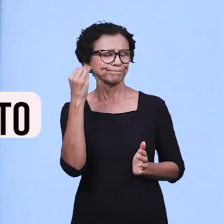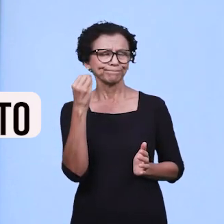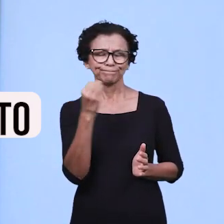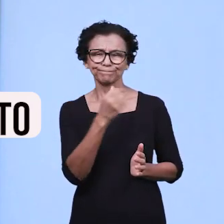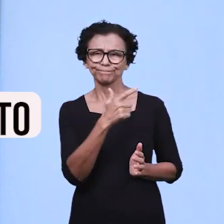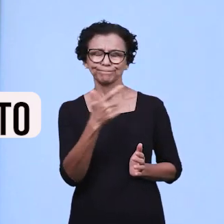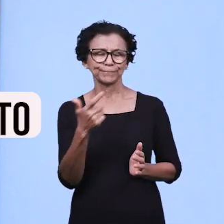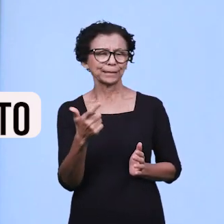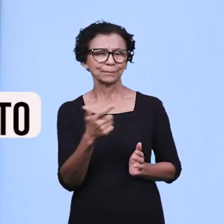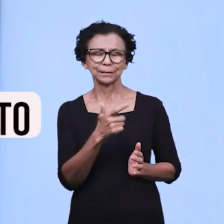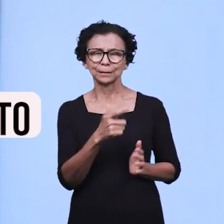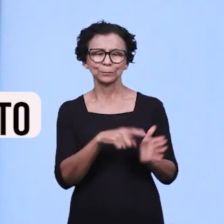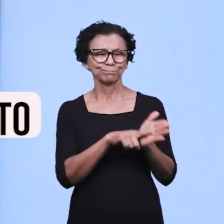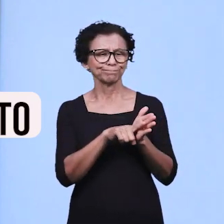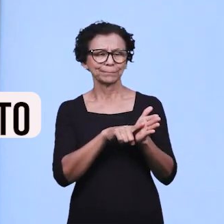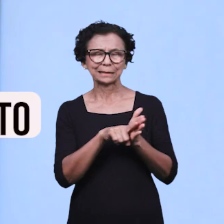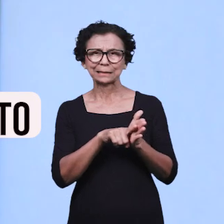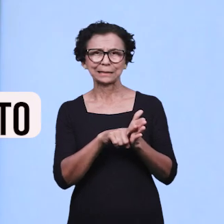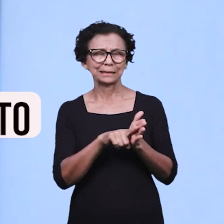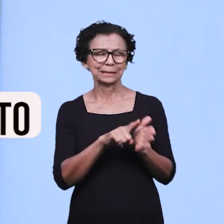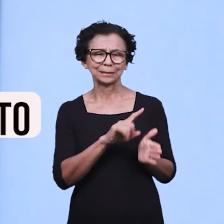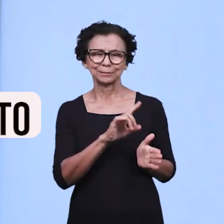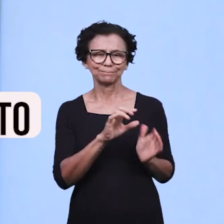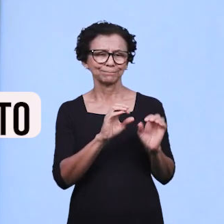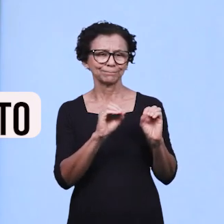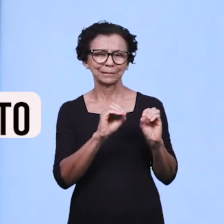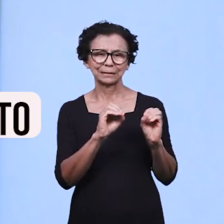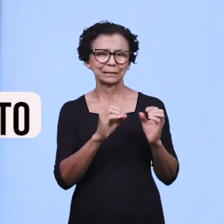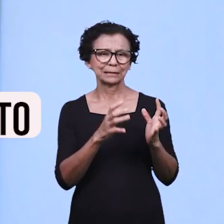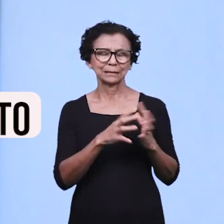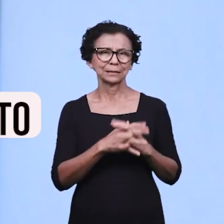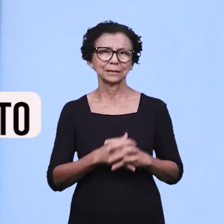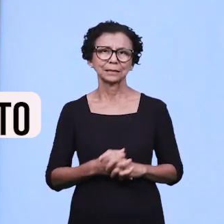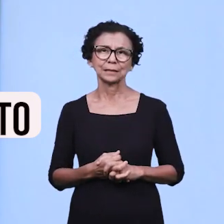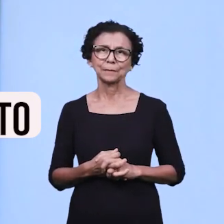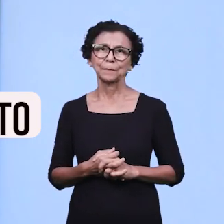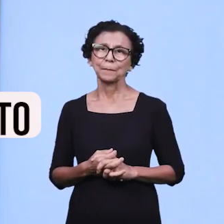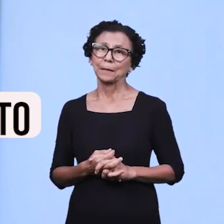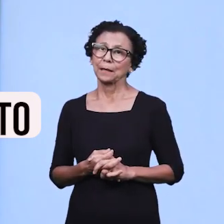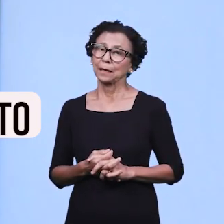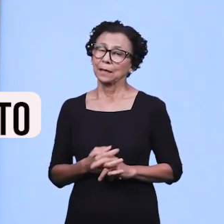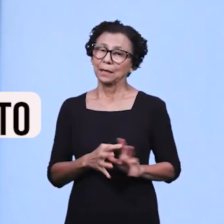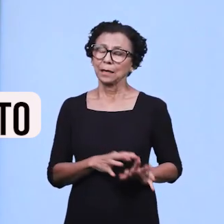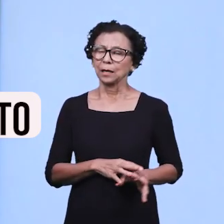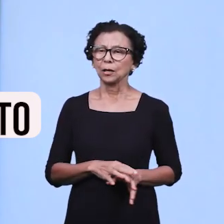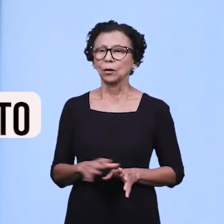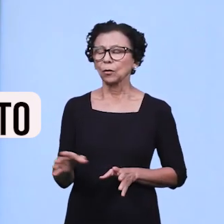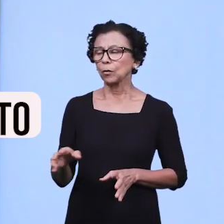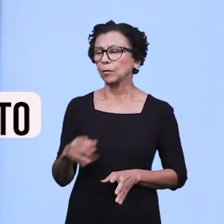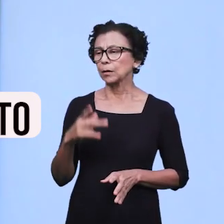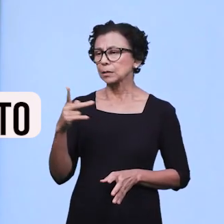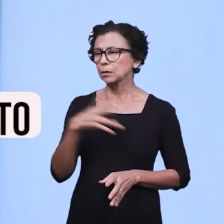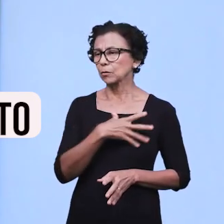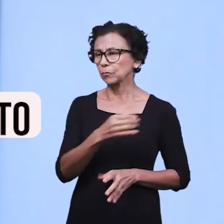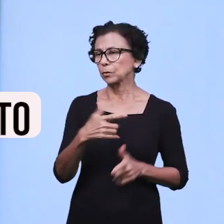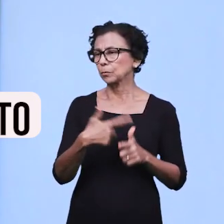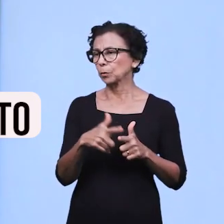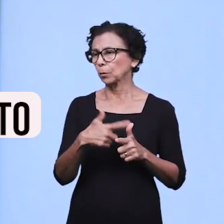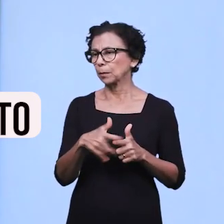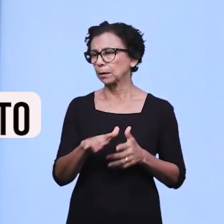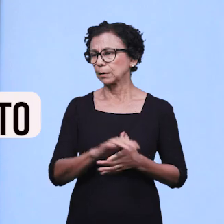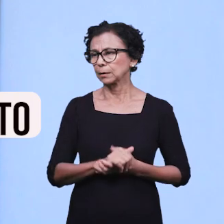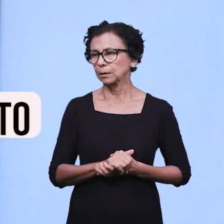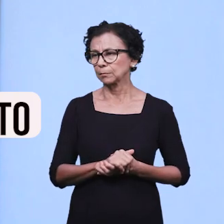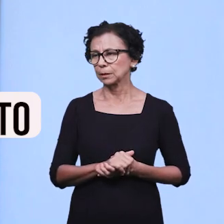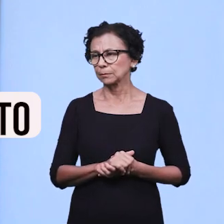não estuda muito, né, que está mais despreparada, ela trata problema. Ela fala, seu filho tem um problema, seu filho tem